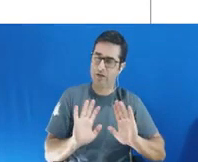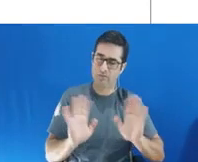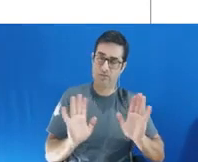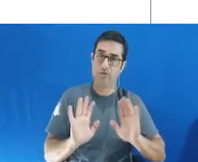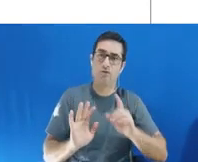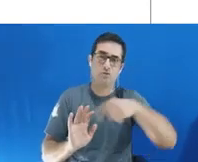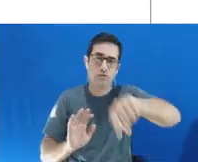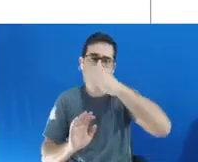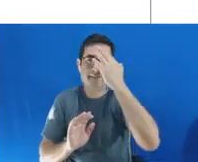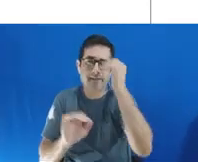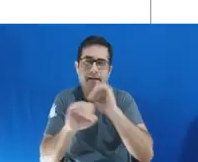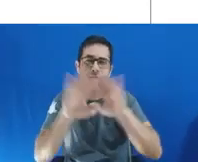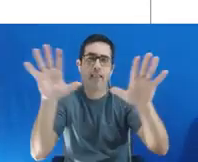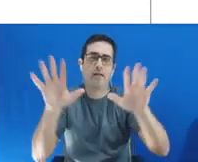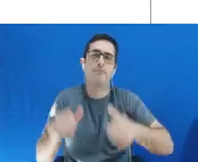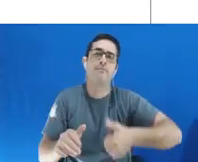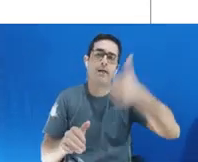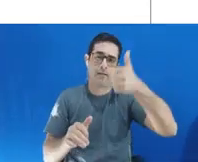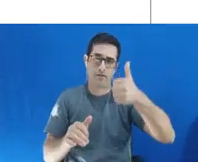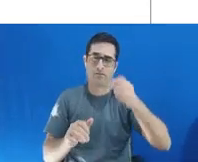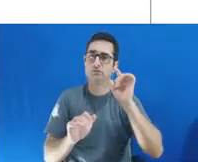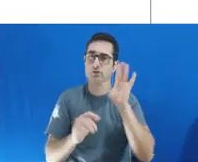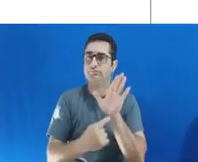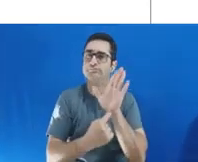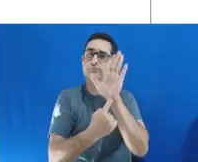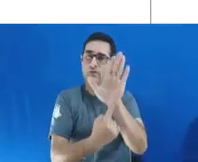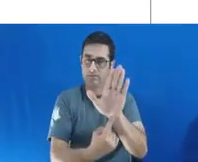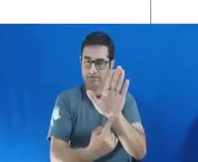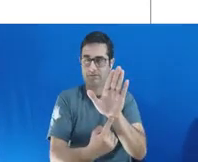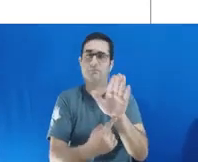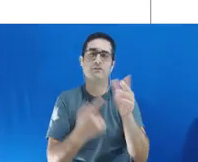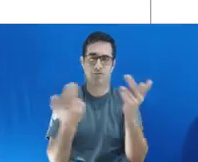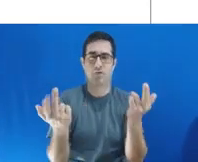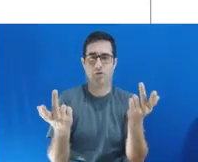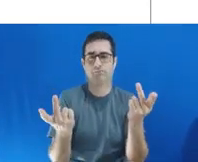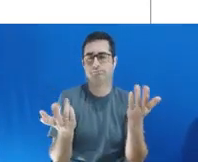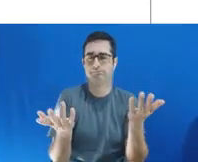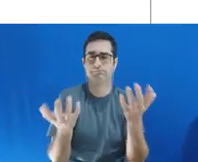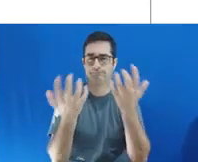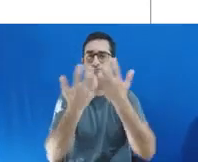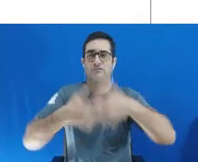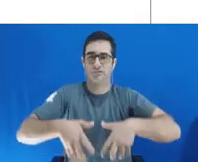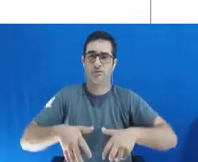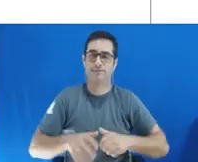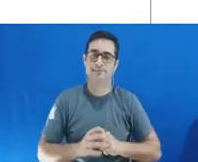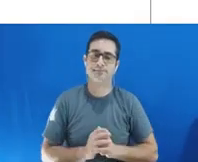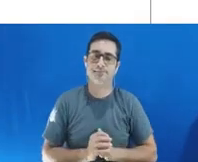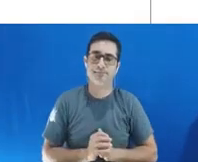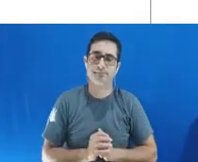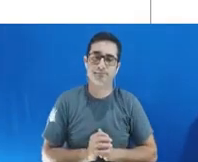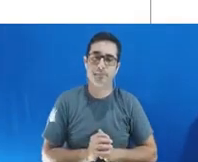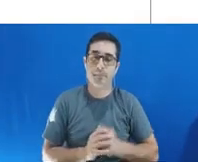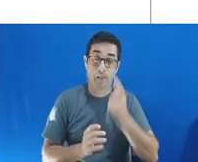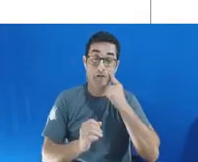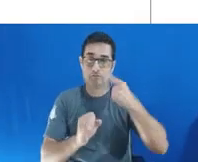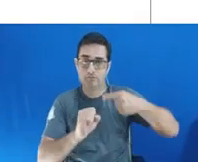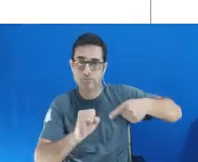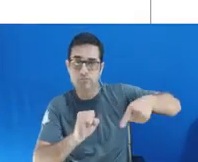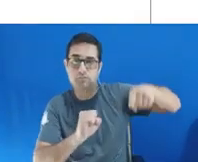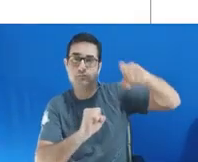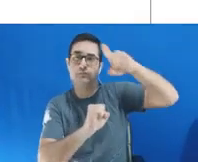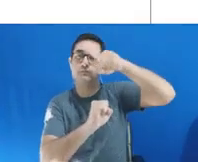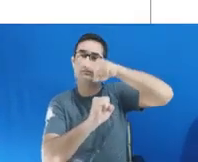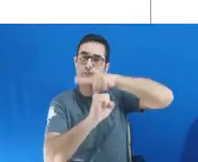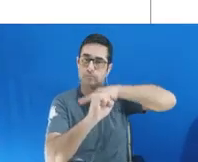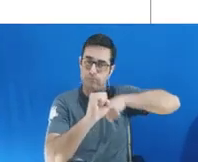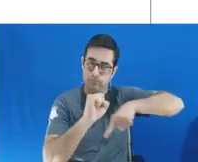gente poder entender, ficar mais claro, né? Mas ele vai funcionar da mesma forma. Então aqui no nível 1 ele vai ter essa órbita